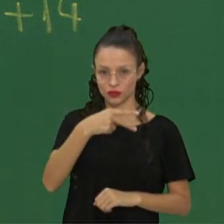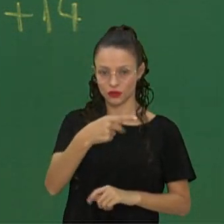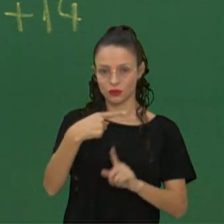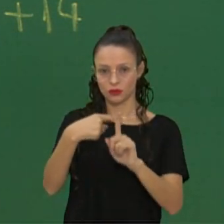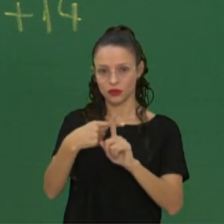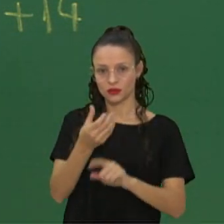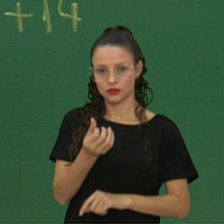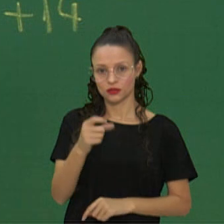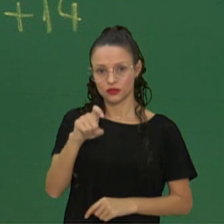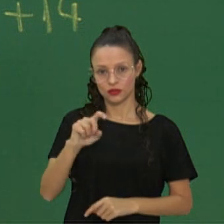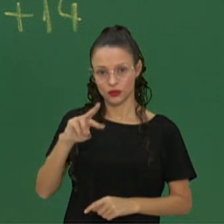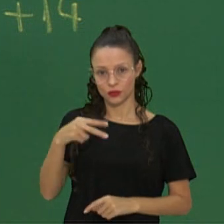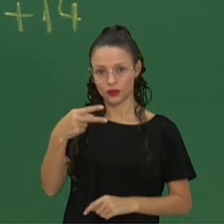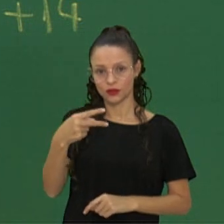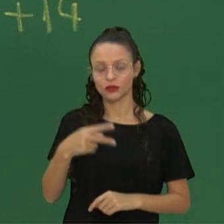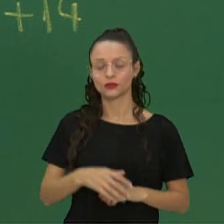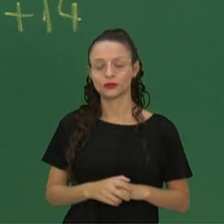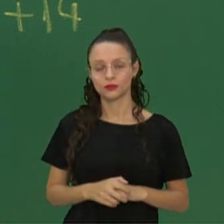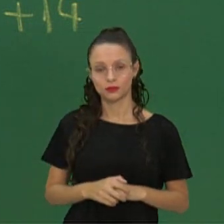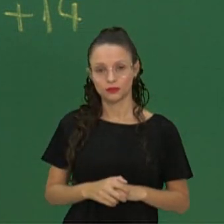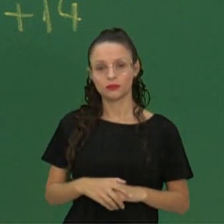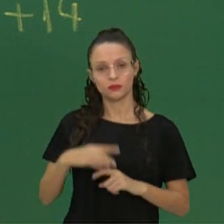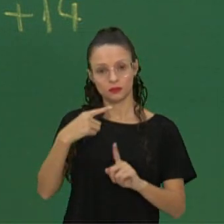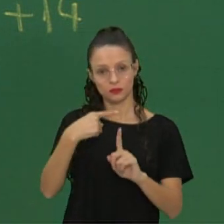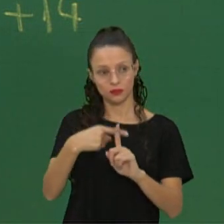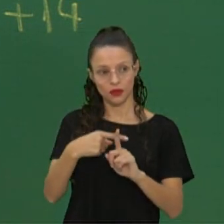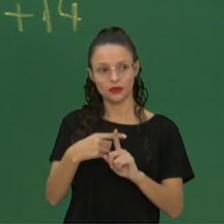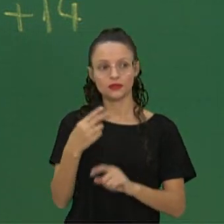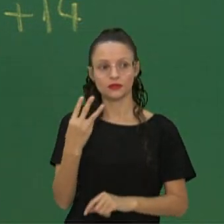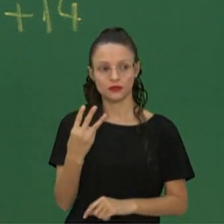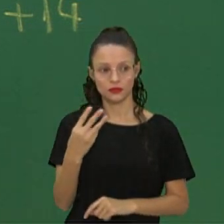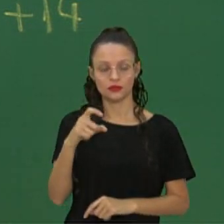ao quadrado, mais 3x ao quadrado.